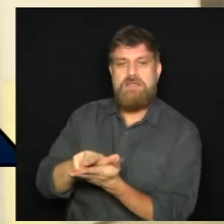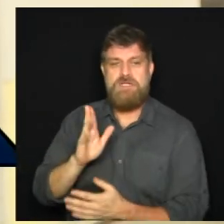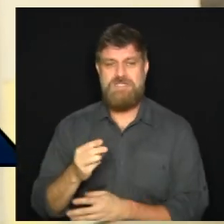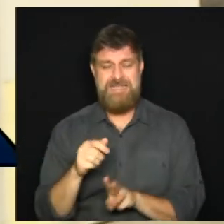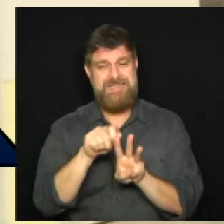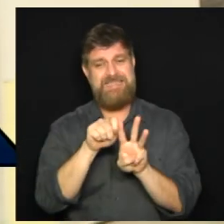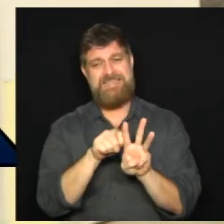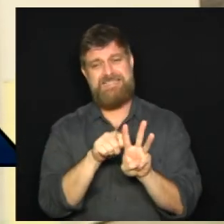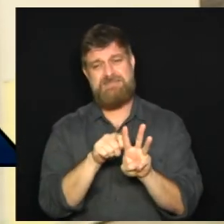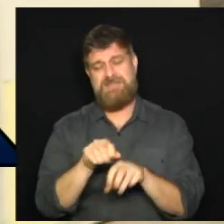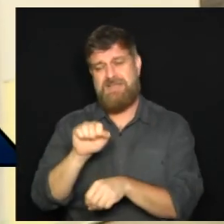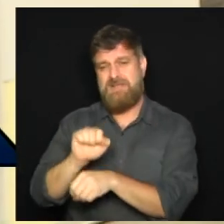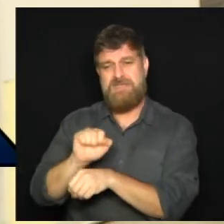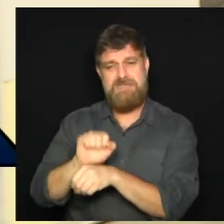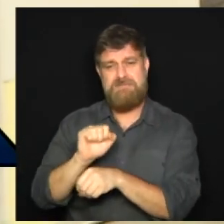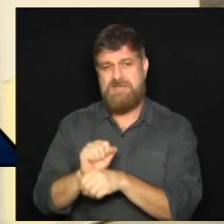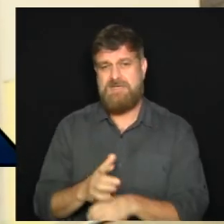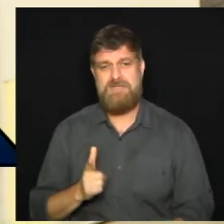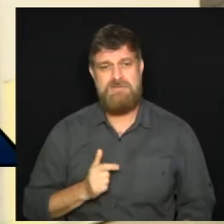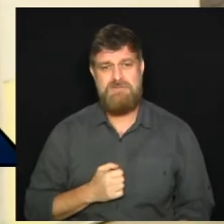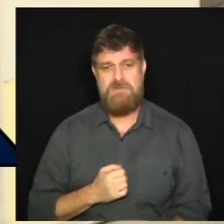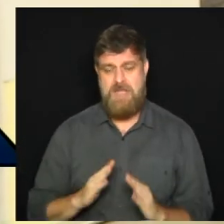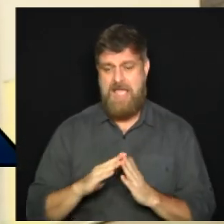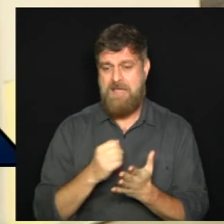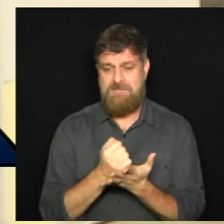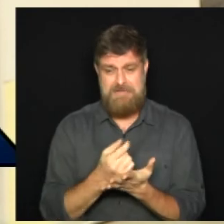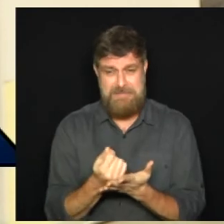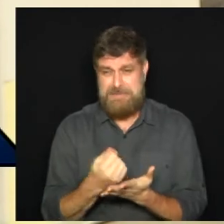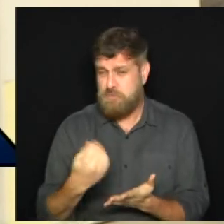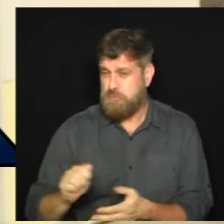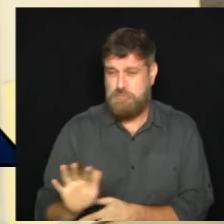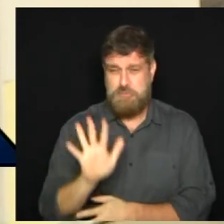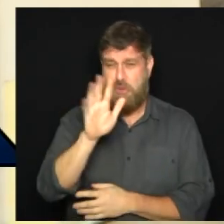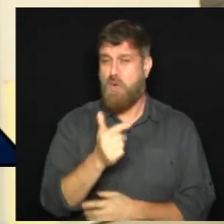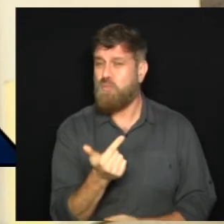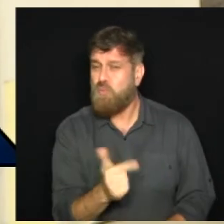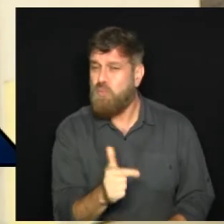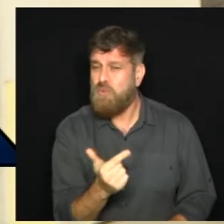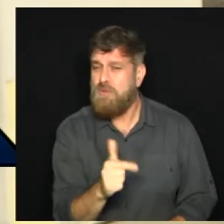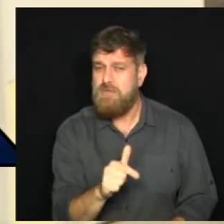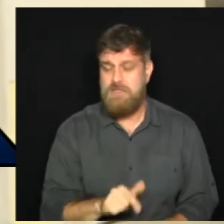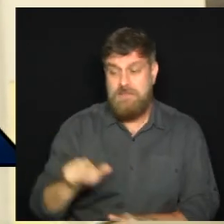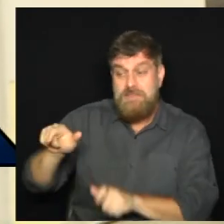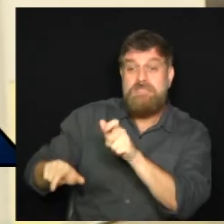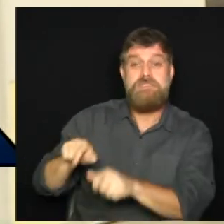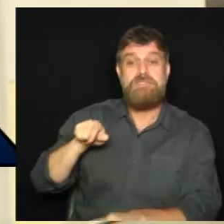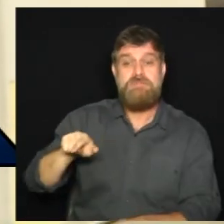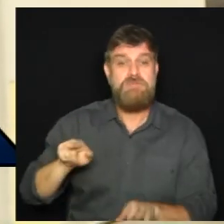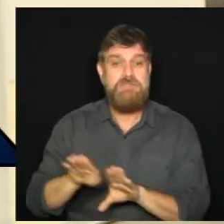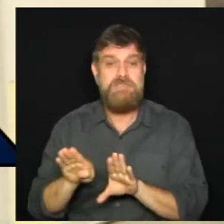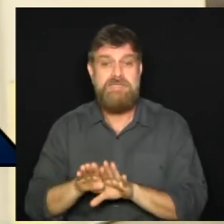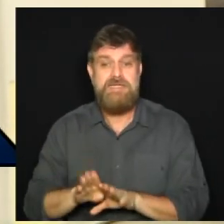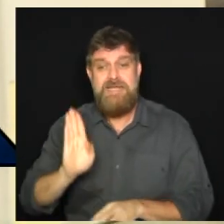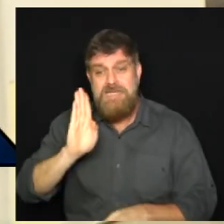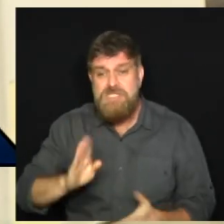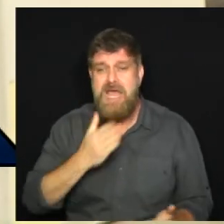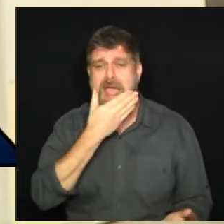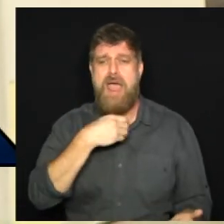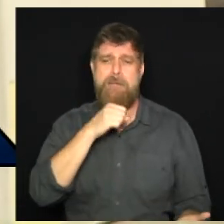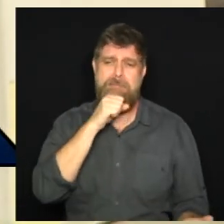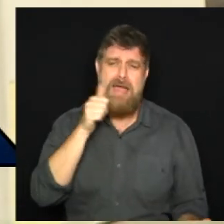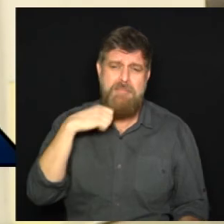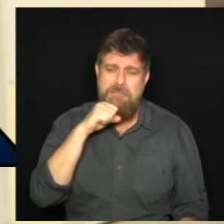meses essa medicação não tem na farmácia de alto custo. Essas pessoas normalmente os pais são idosos,